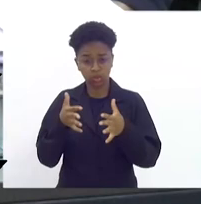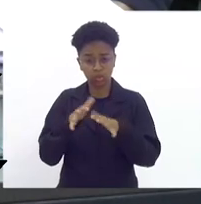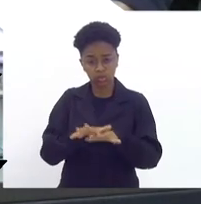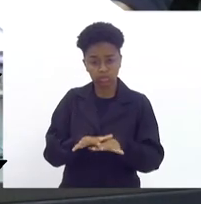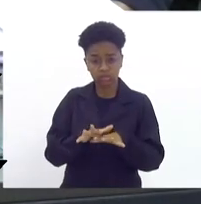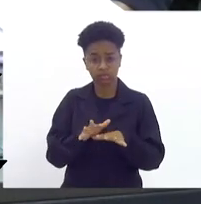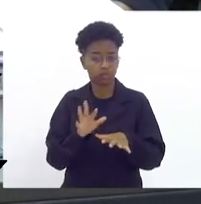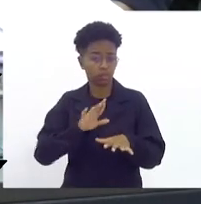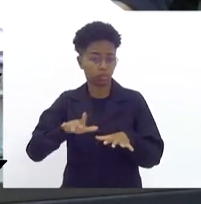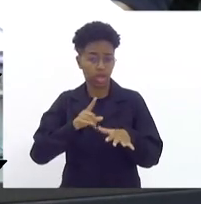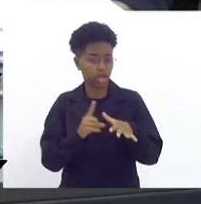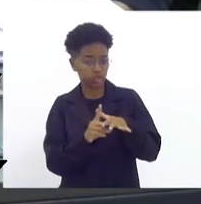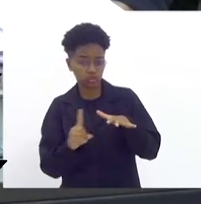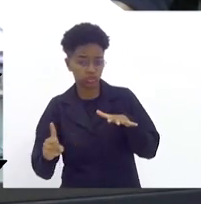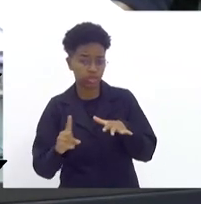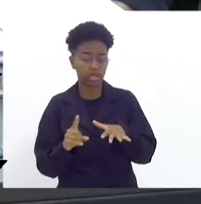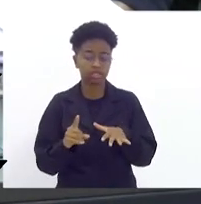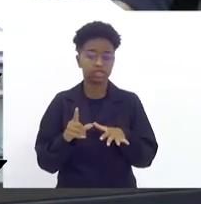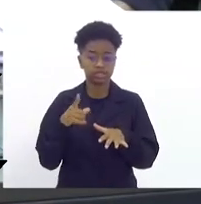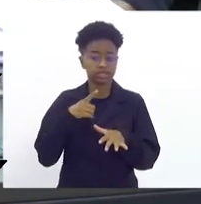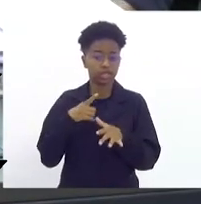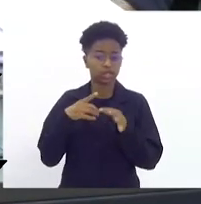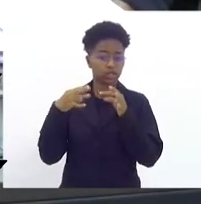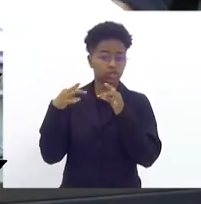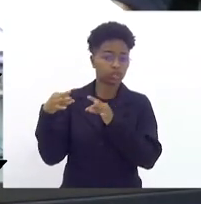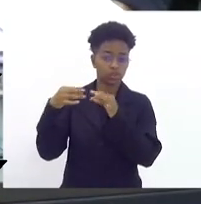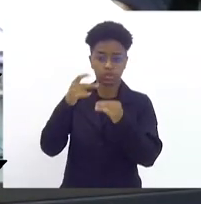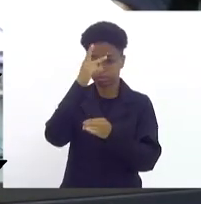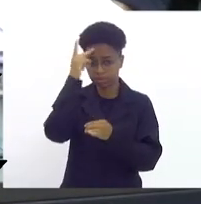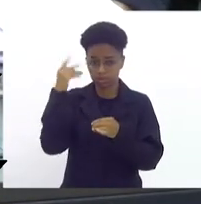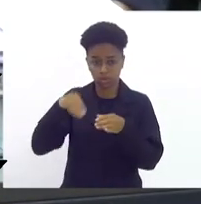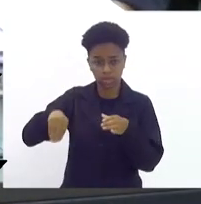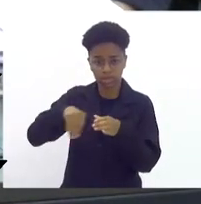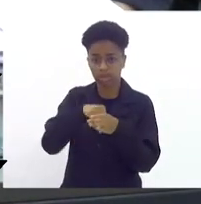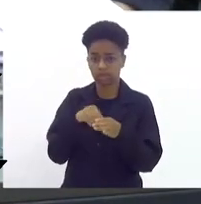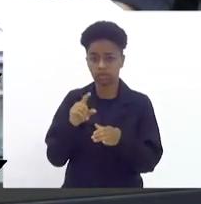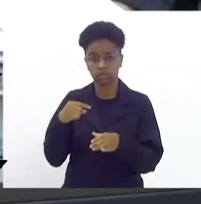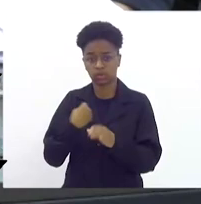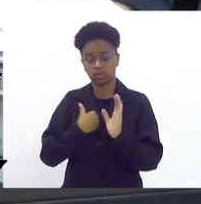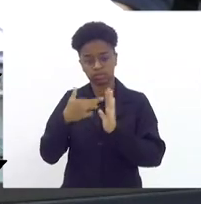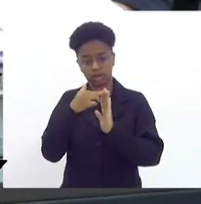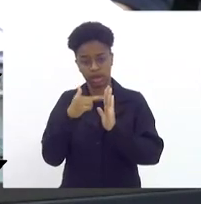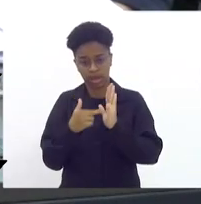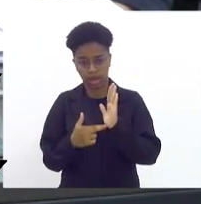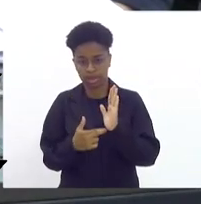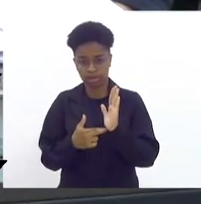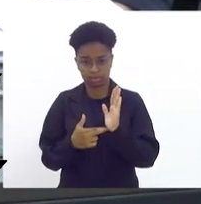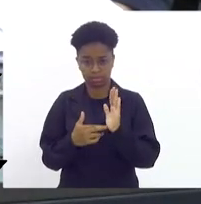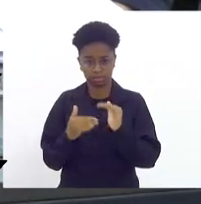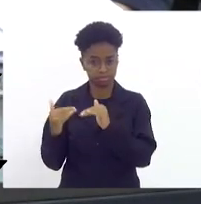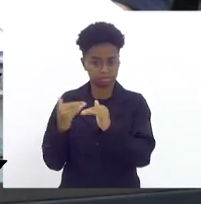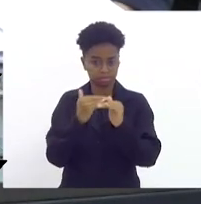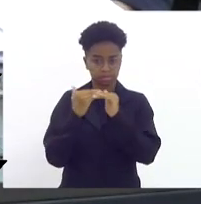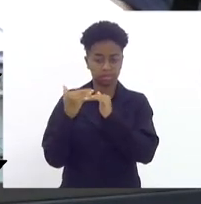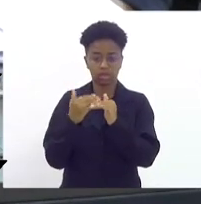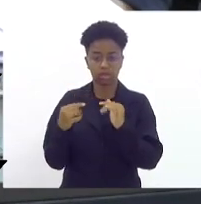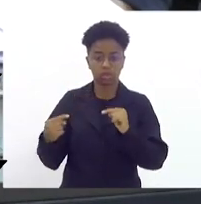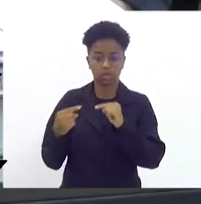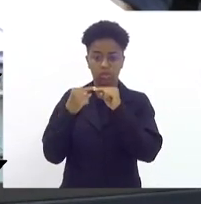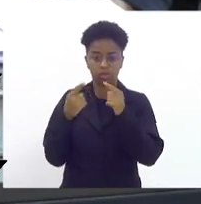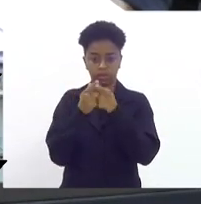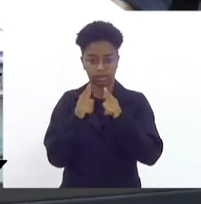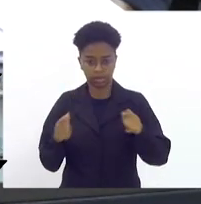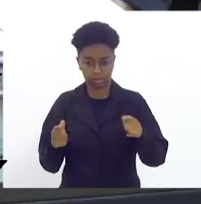excludentes, eles abordam todos aqueles que estão dentro do nosso regramento absolutamente ortográfico e